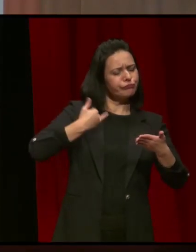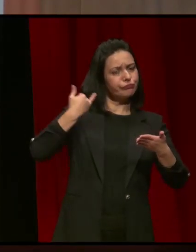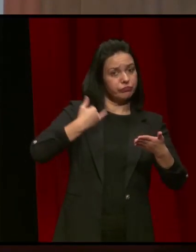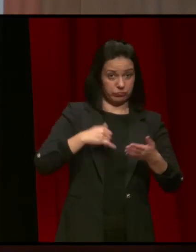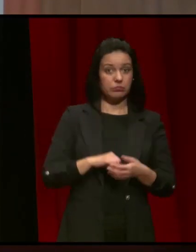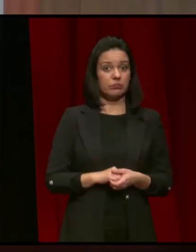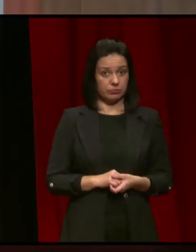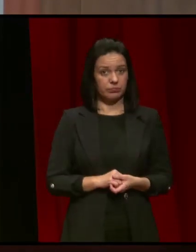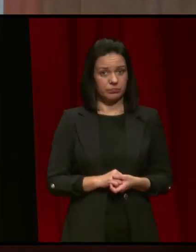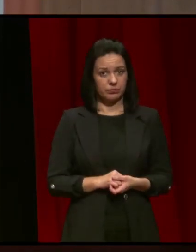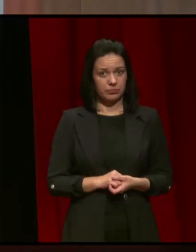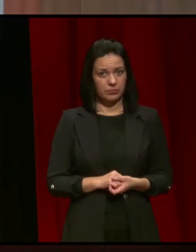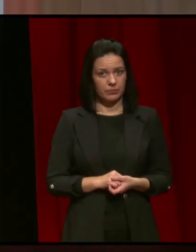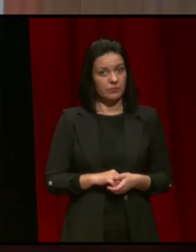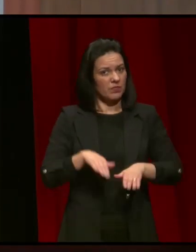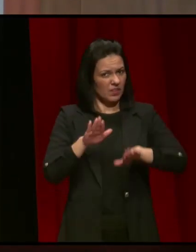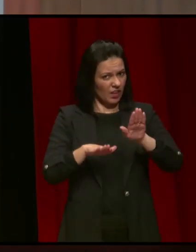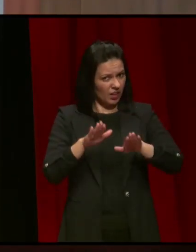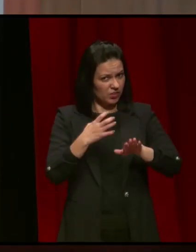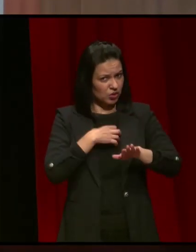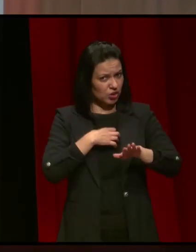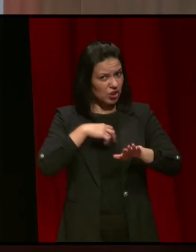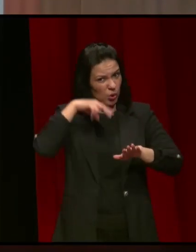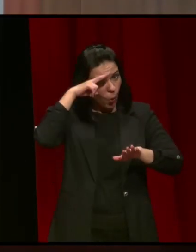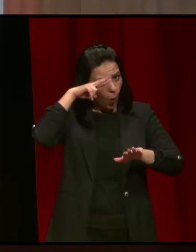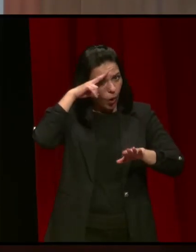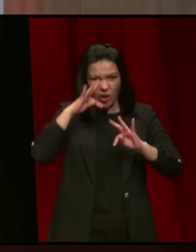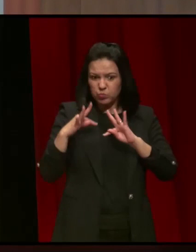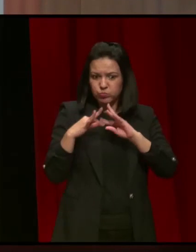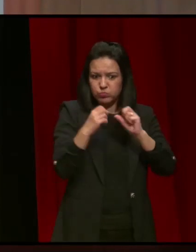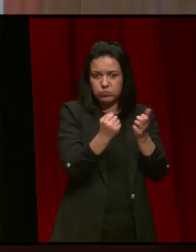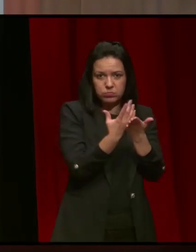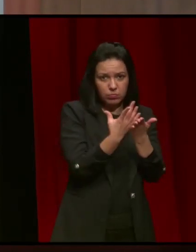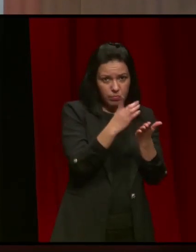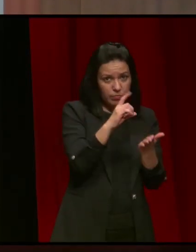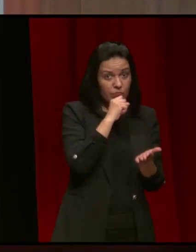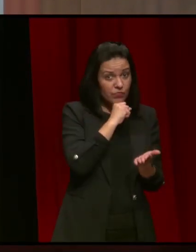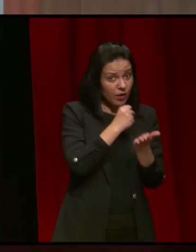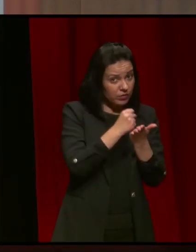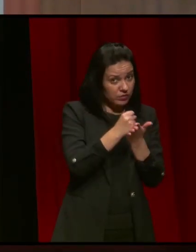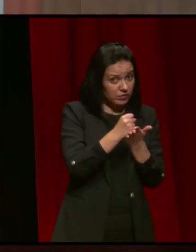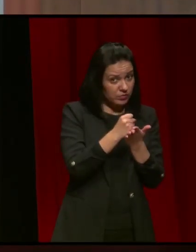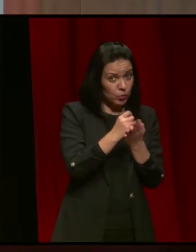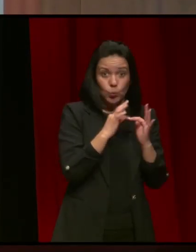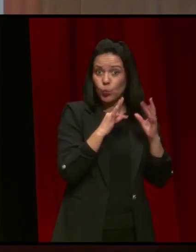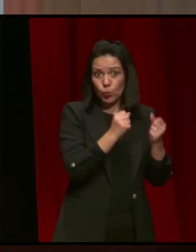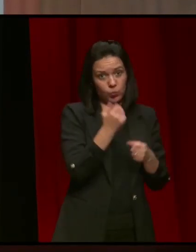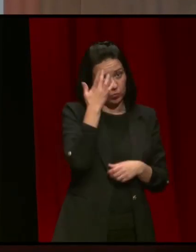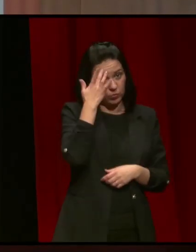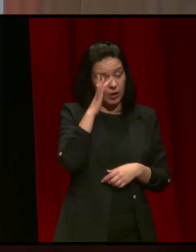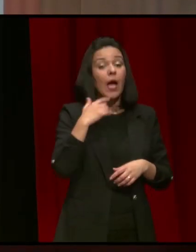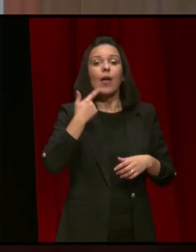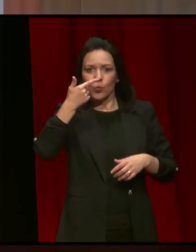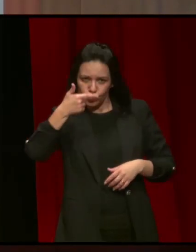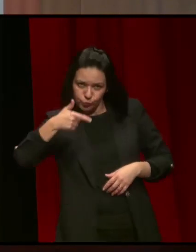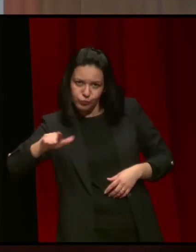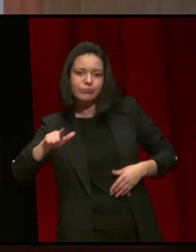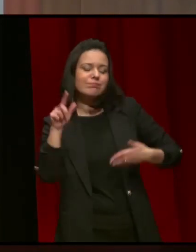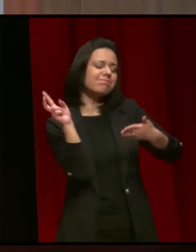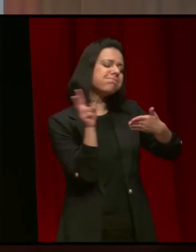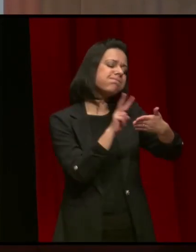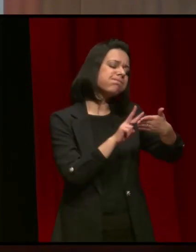atenção, porque eu não sei todas as histórias do Antigo Testamento, né? Então quando eu leio de novo os profetas menores,